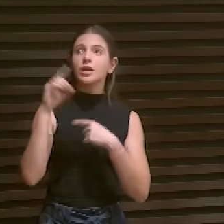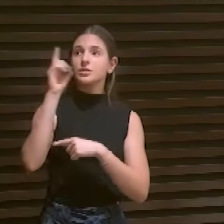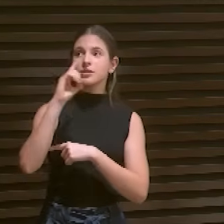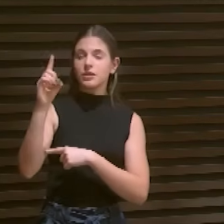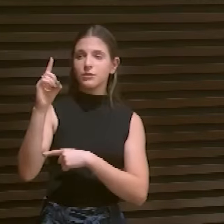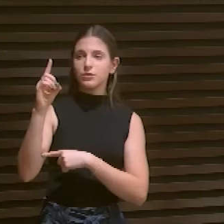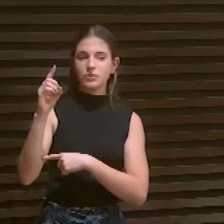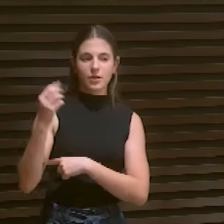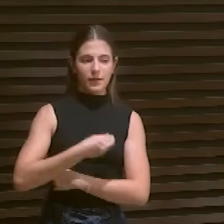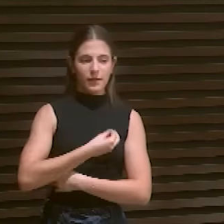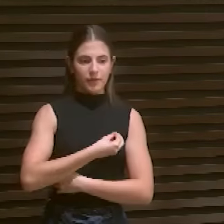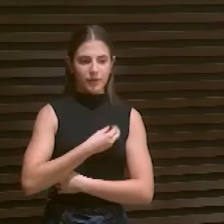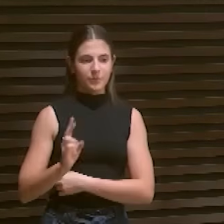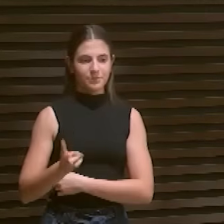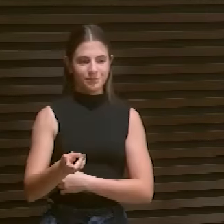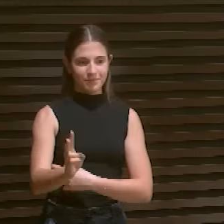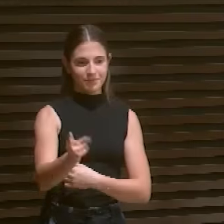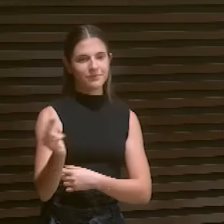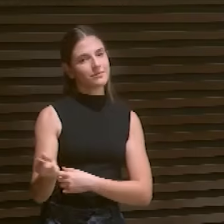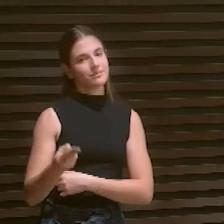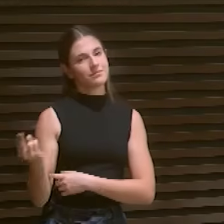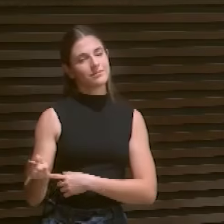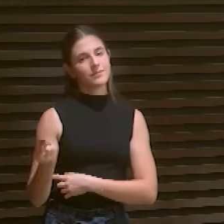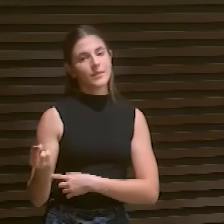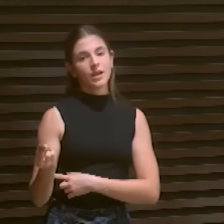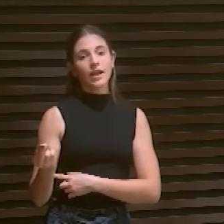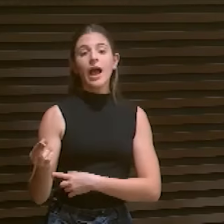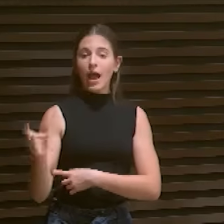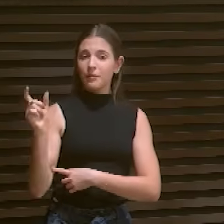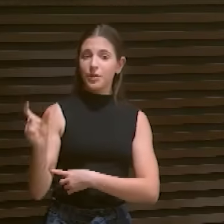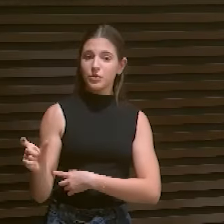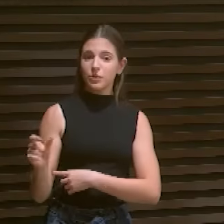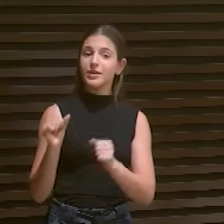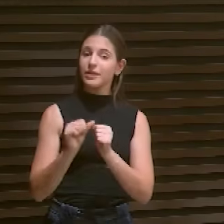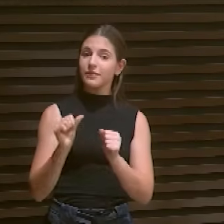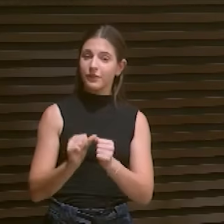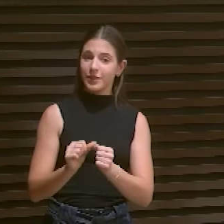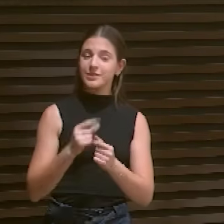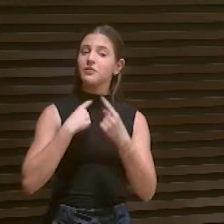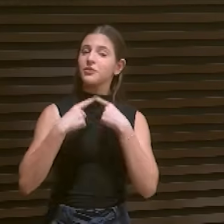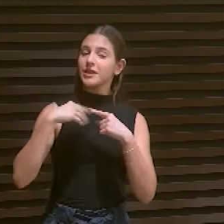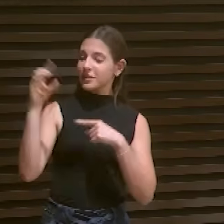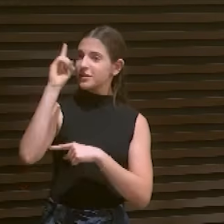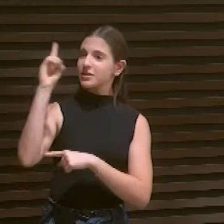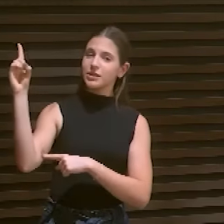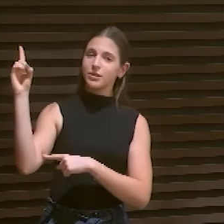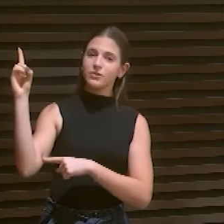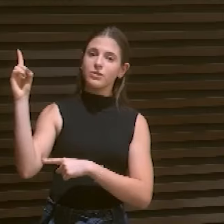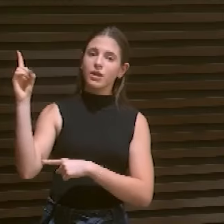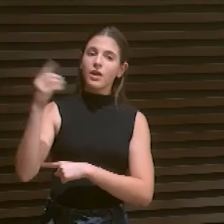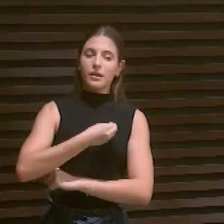permanece para sempre. Aquele que faz a vontade de Deus permanece